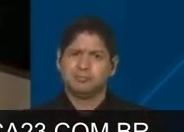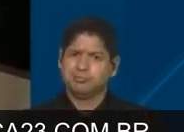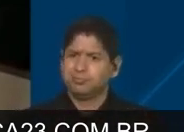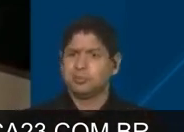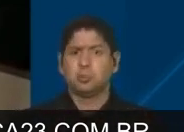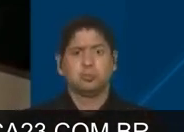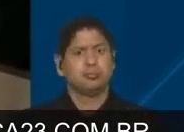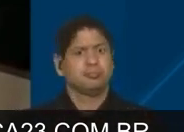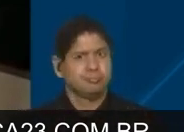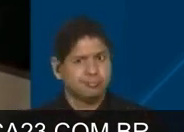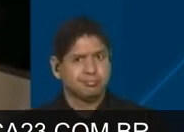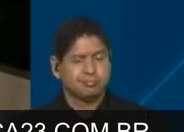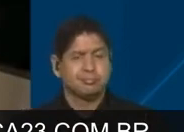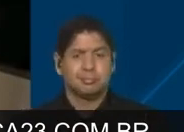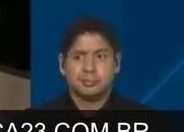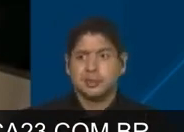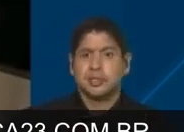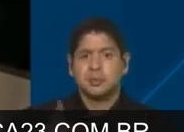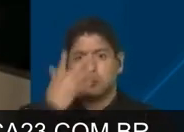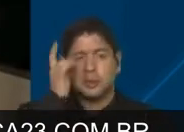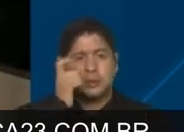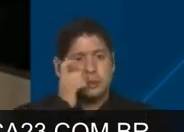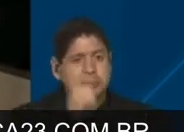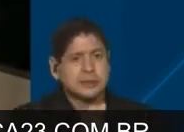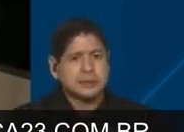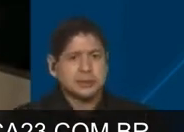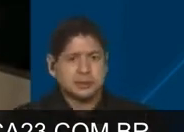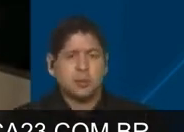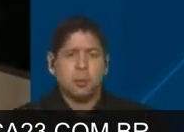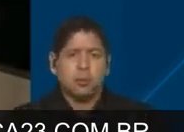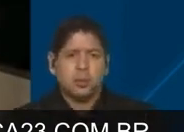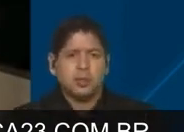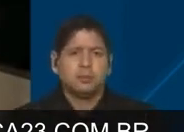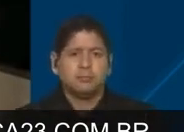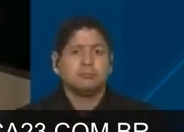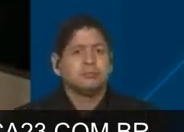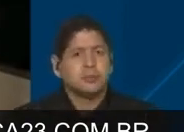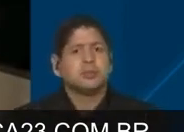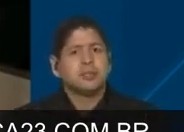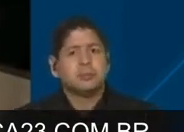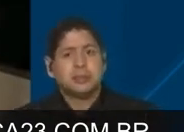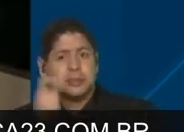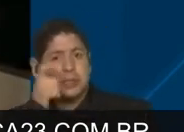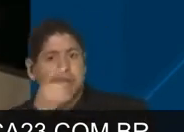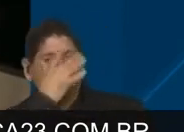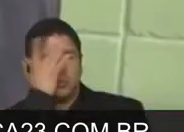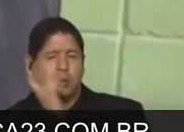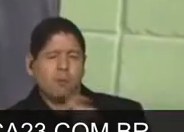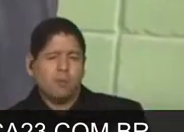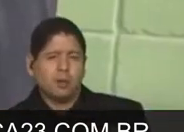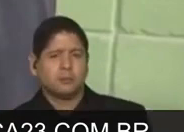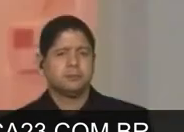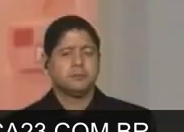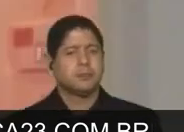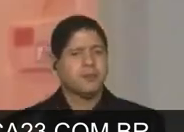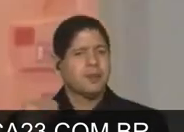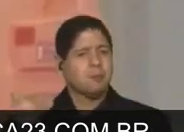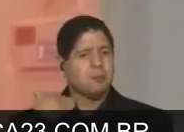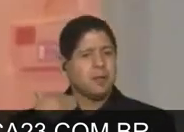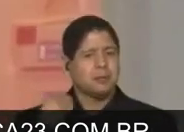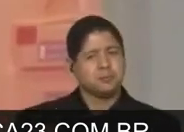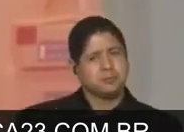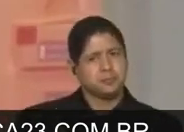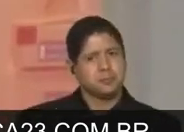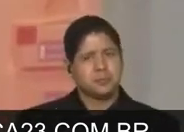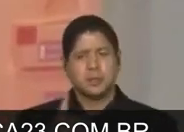é muito alto. Então, você tem um interesse de grande parte da população. Com isso também vem o interesse dos golpistas. Os bancos